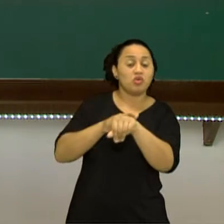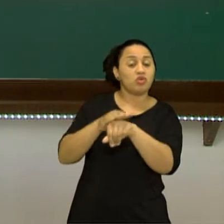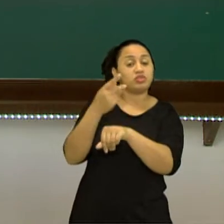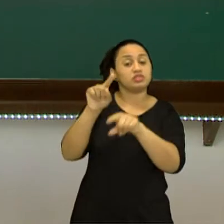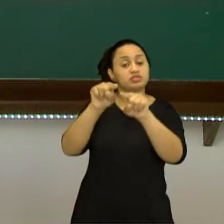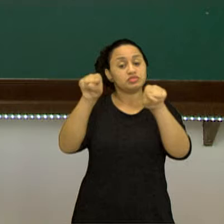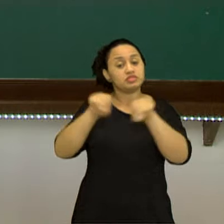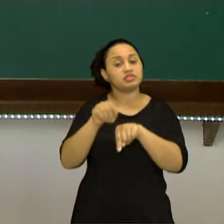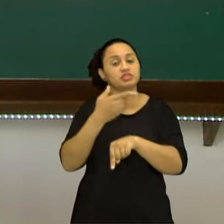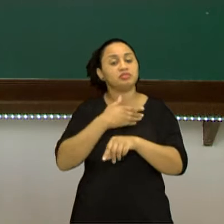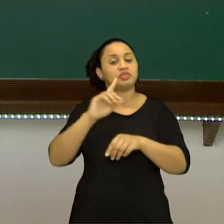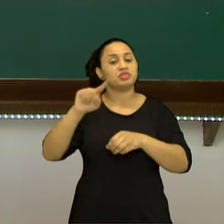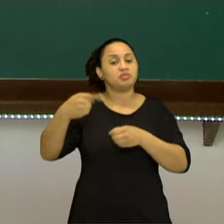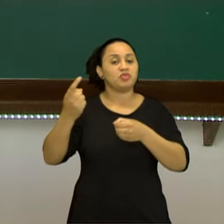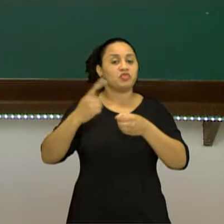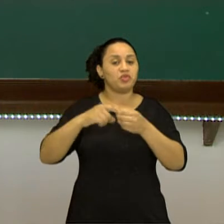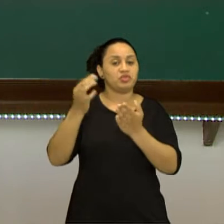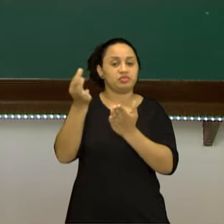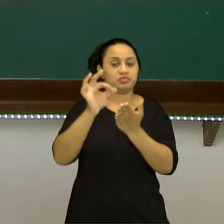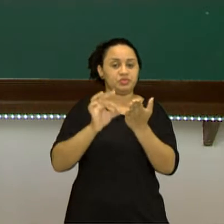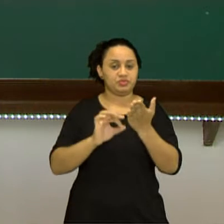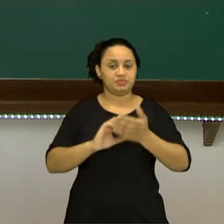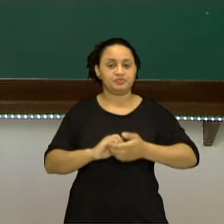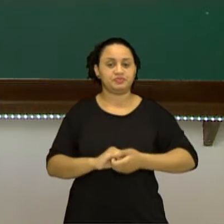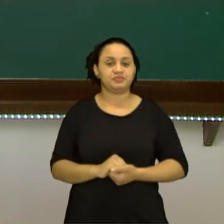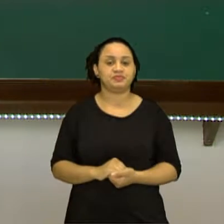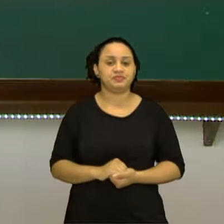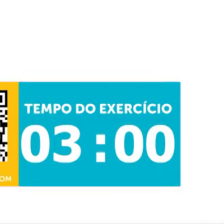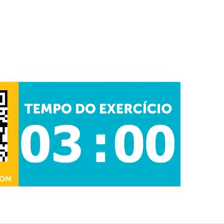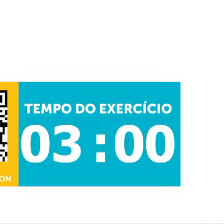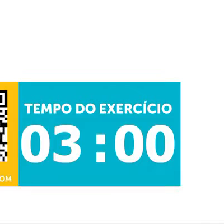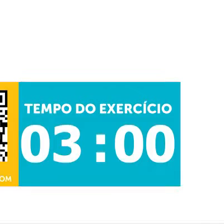seus colegas e a gente faz a correção juntos dessa atividade.